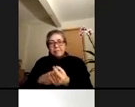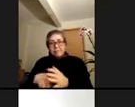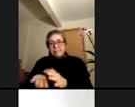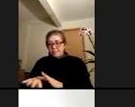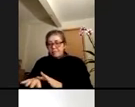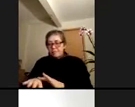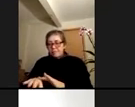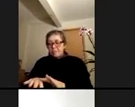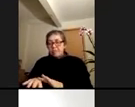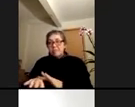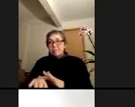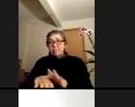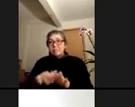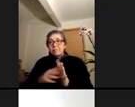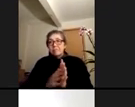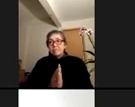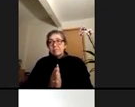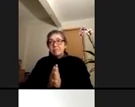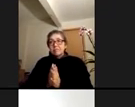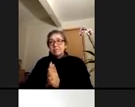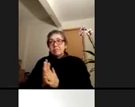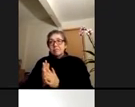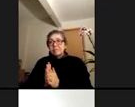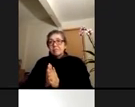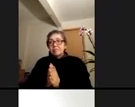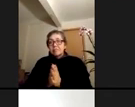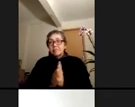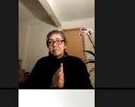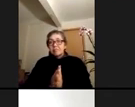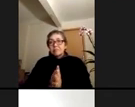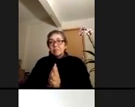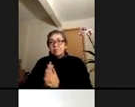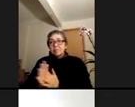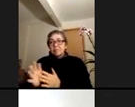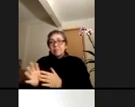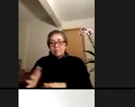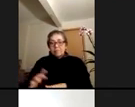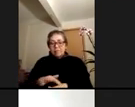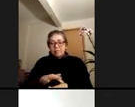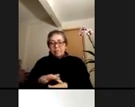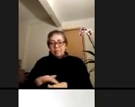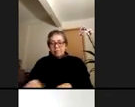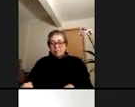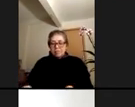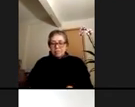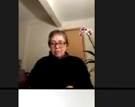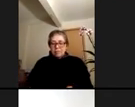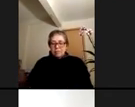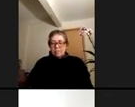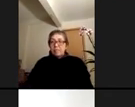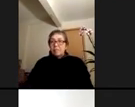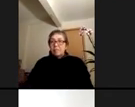pessoas e com 200.000 pessoas infectadas. Foi um grande acidente, o maior acidente da história da indústria química.